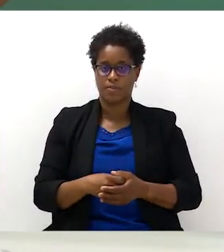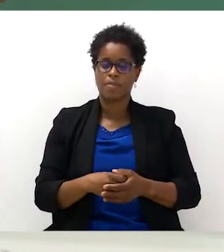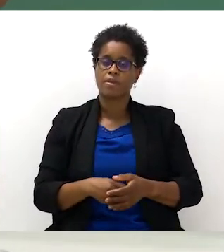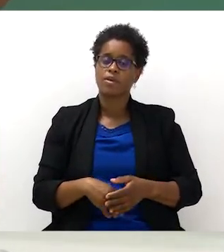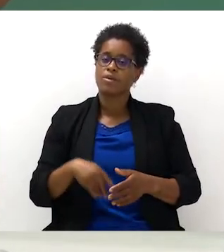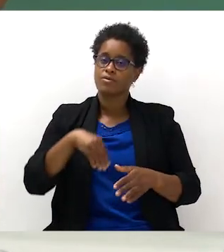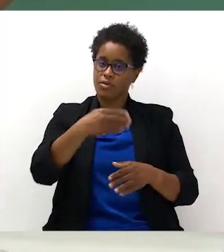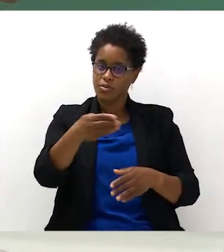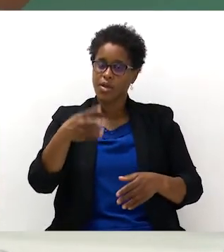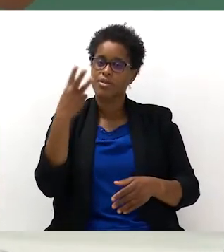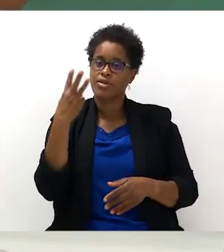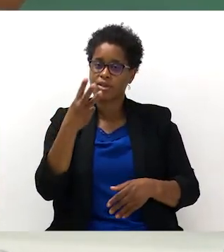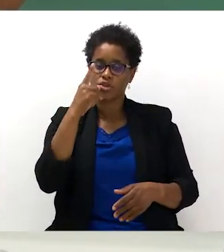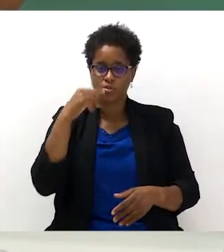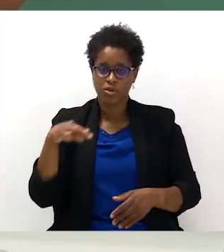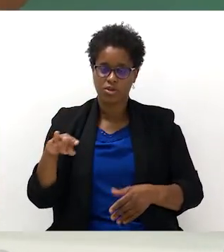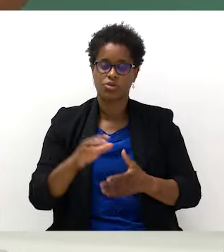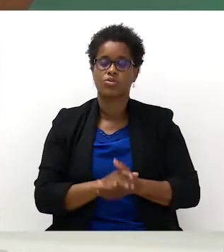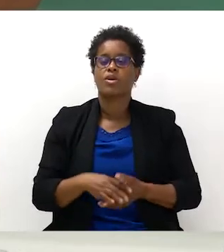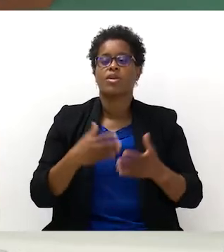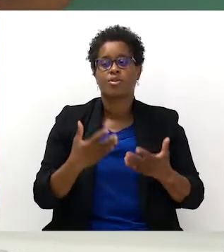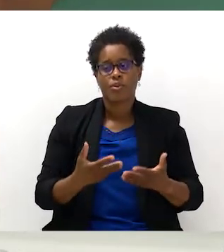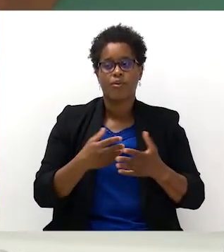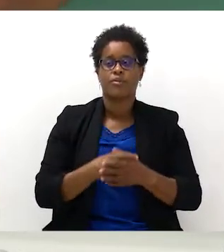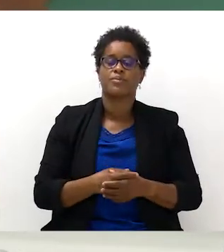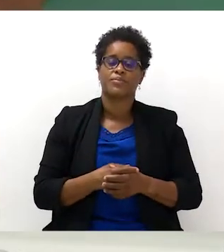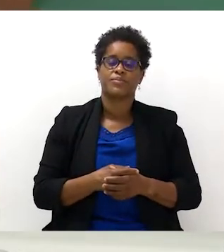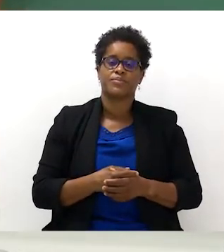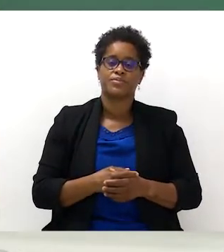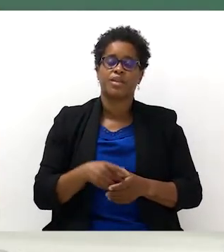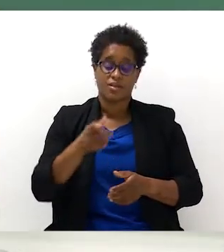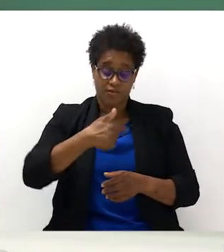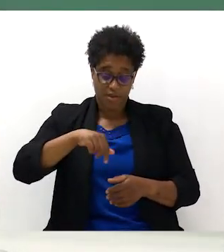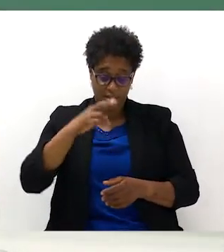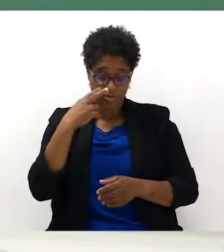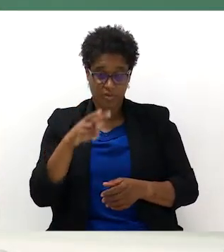a 3 meninos. Então, vamos ver.